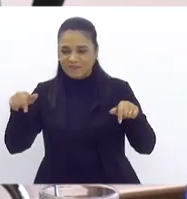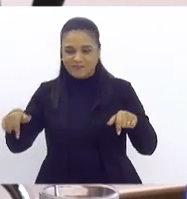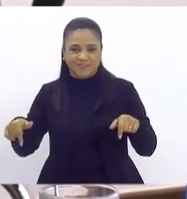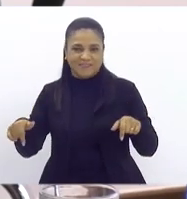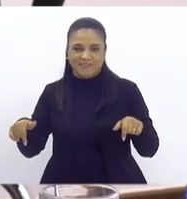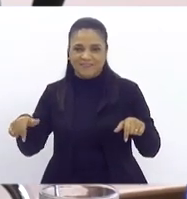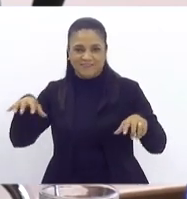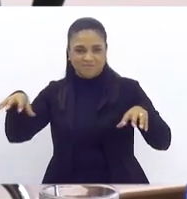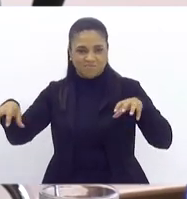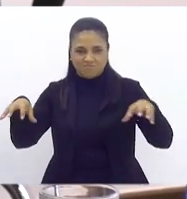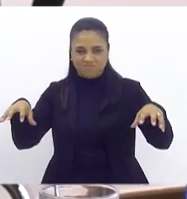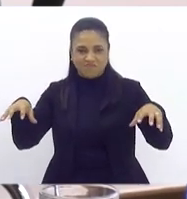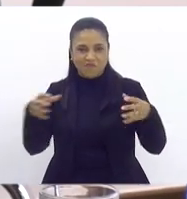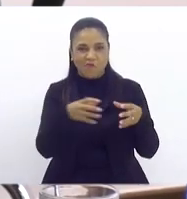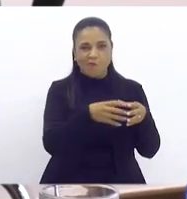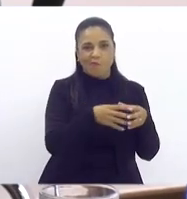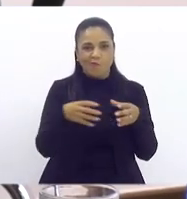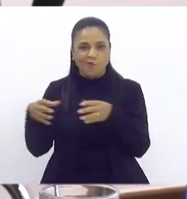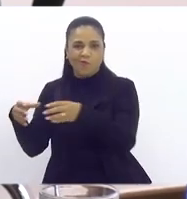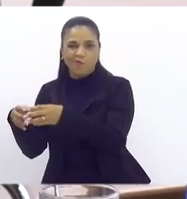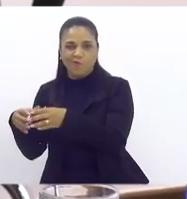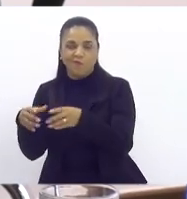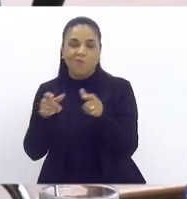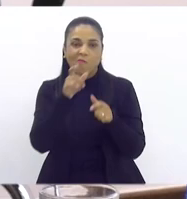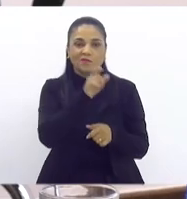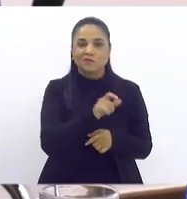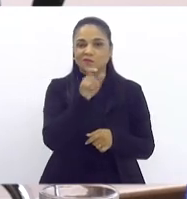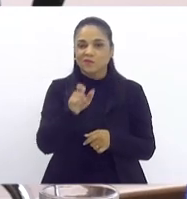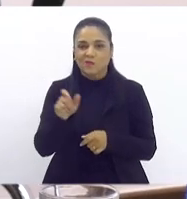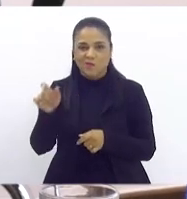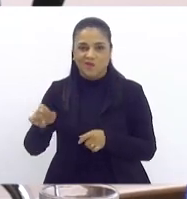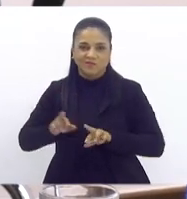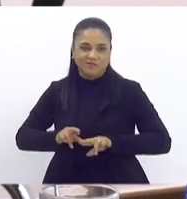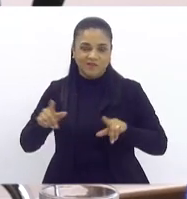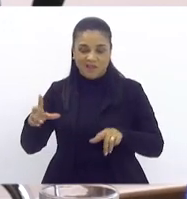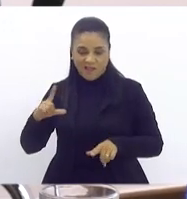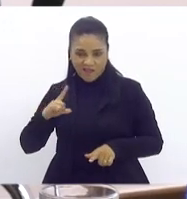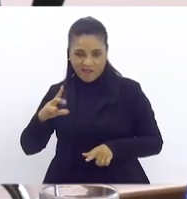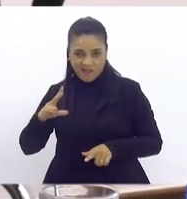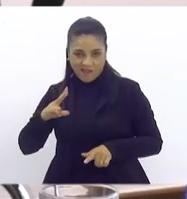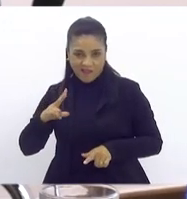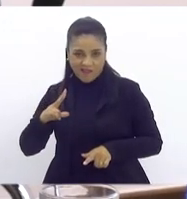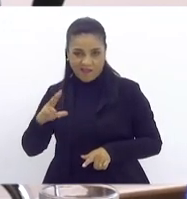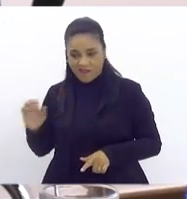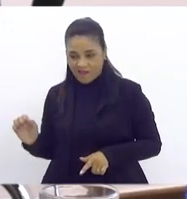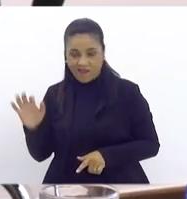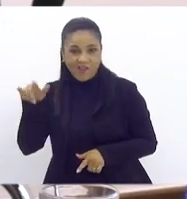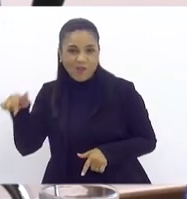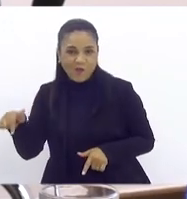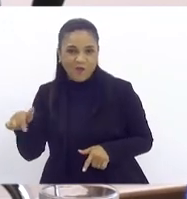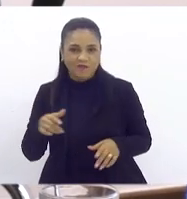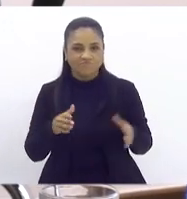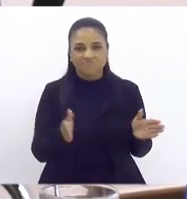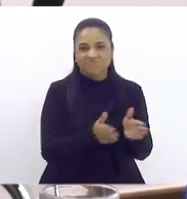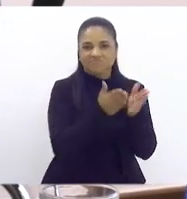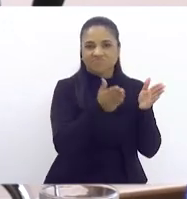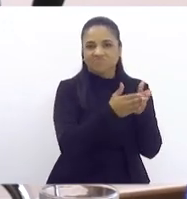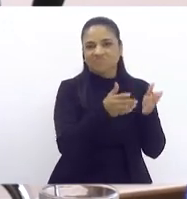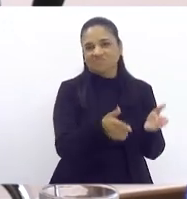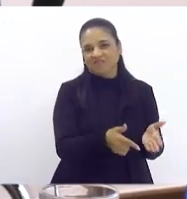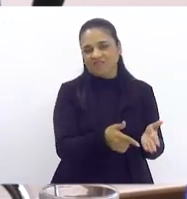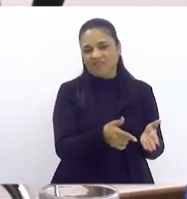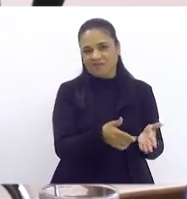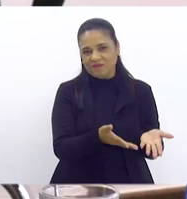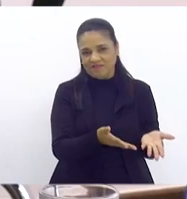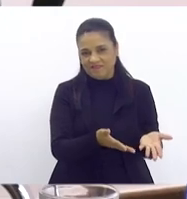alvos do sistema de Justiça Criminal nós não teríamos mais reconhecimento de pessoa da forma que é feita nós não teríamos